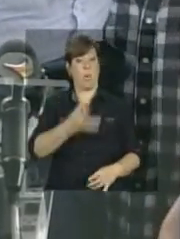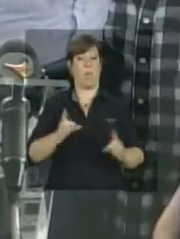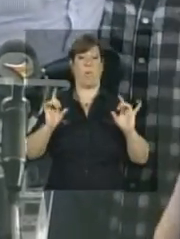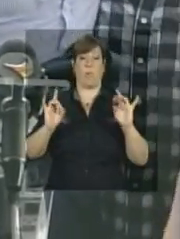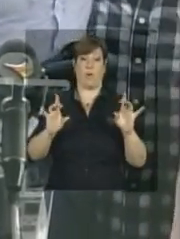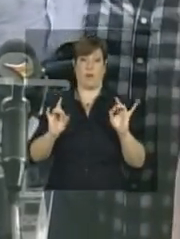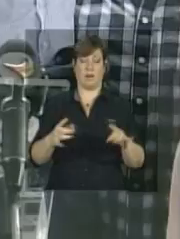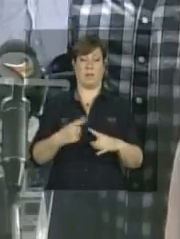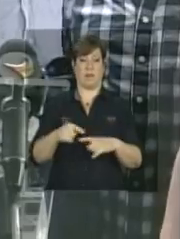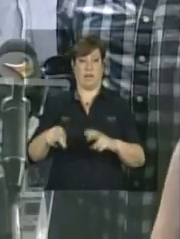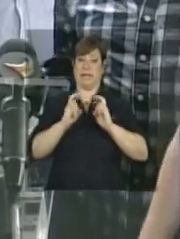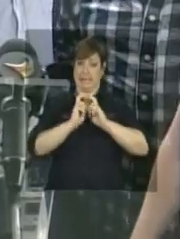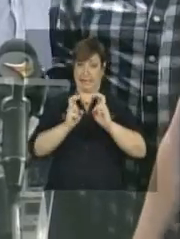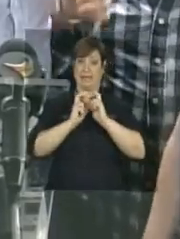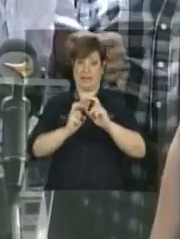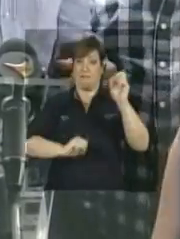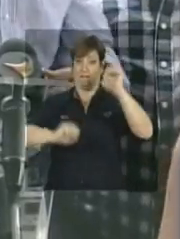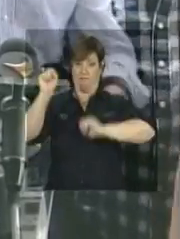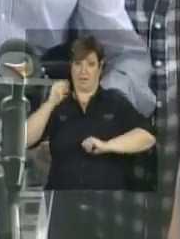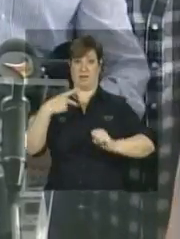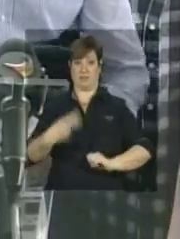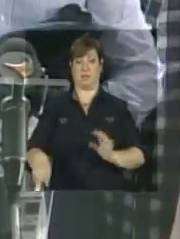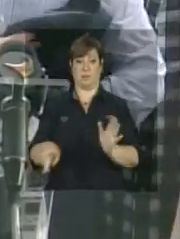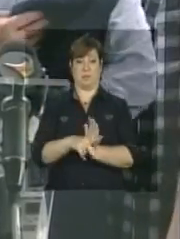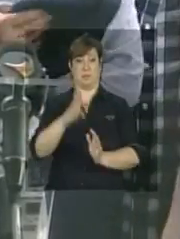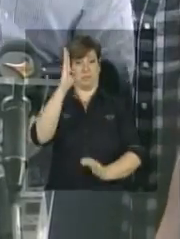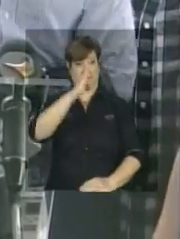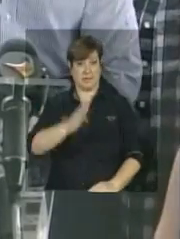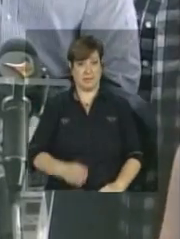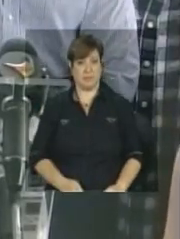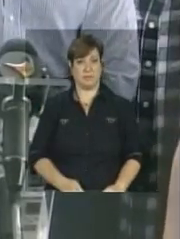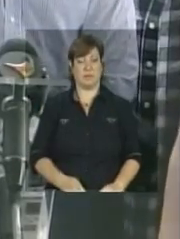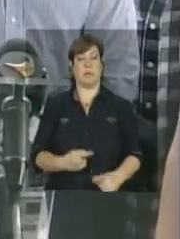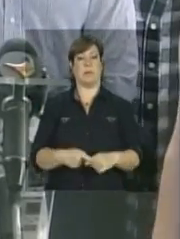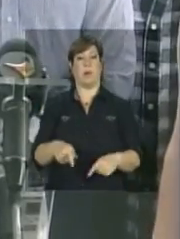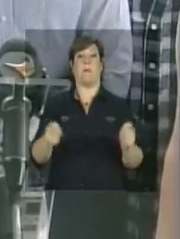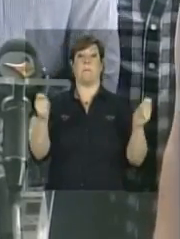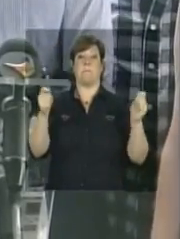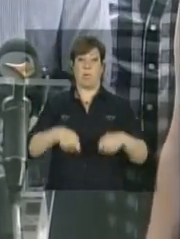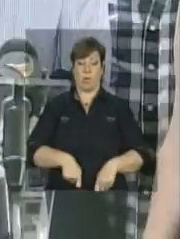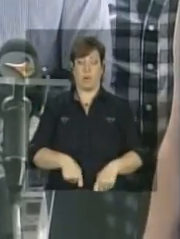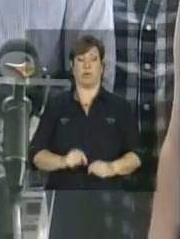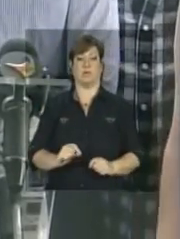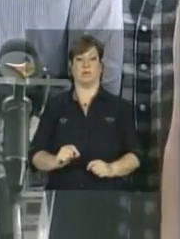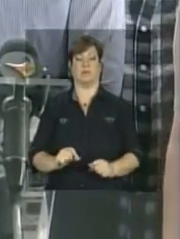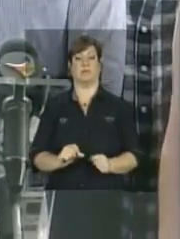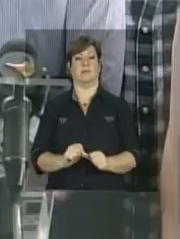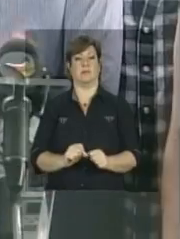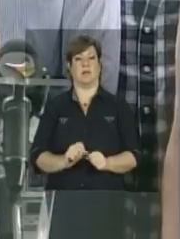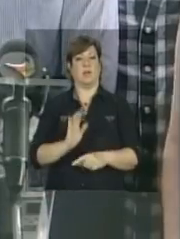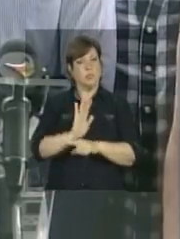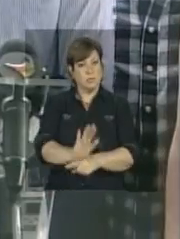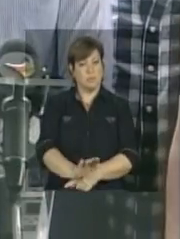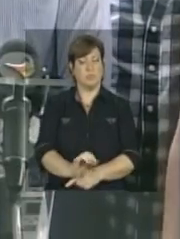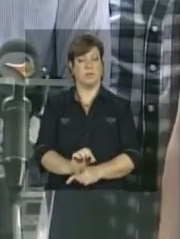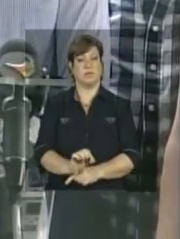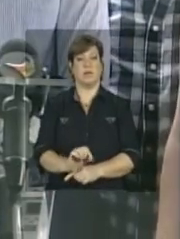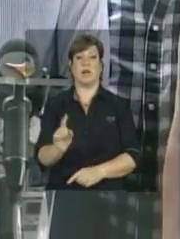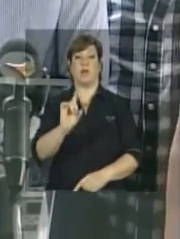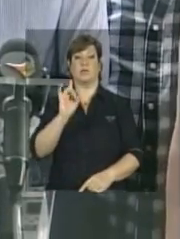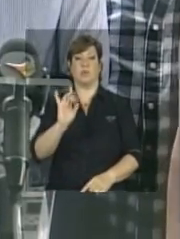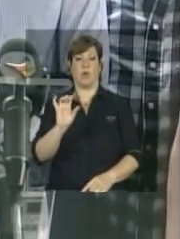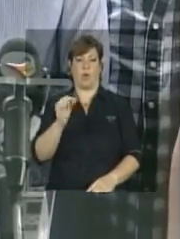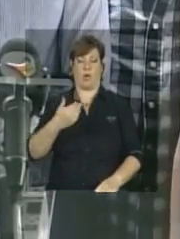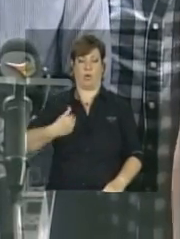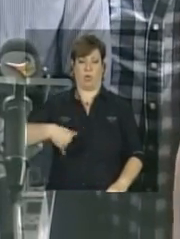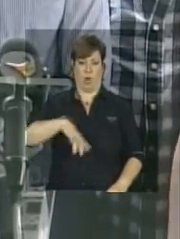entrei no trem. É um produto que pode servir não só para que a gente